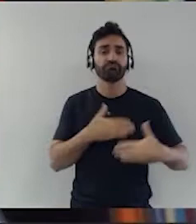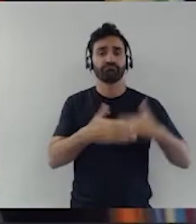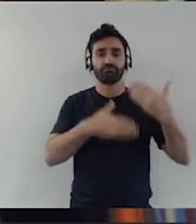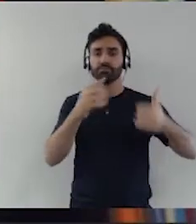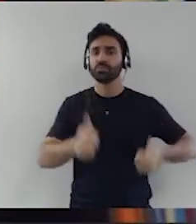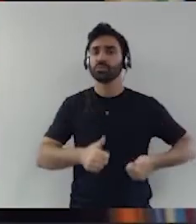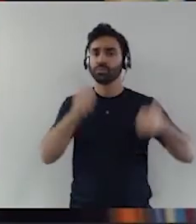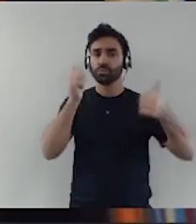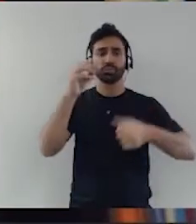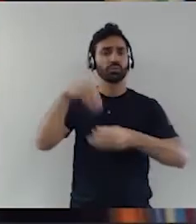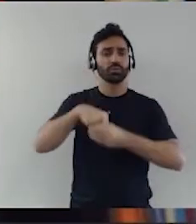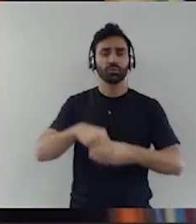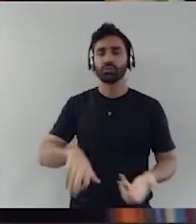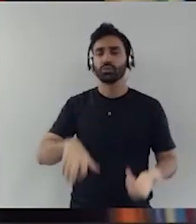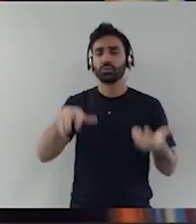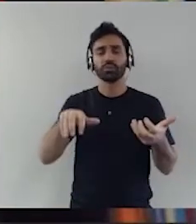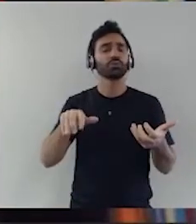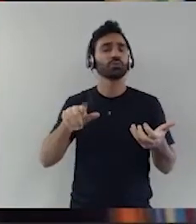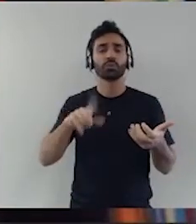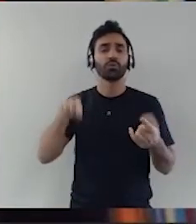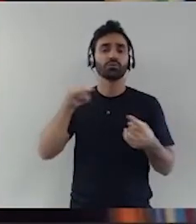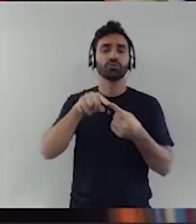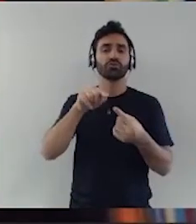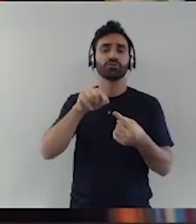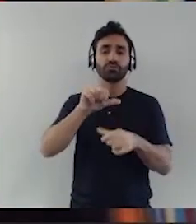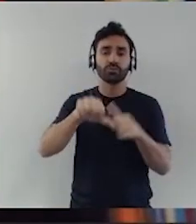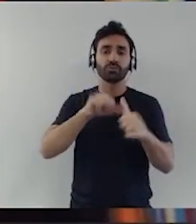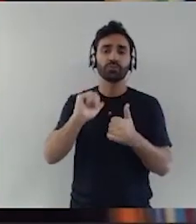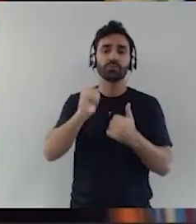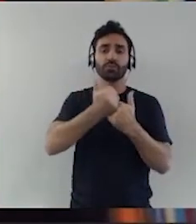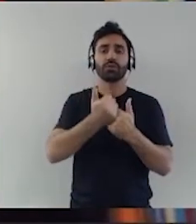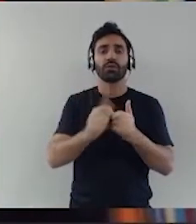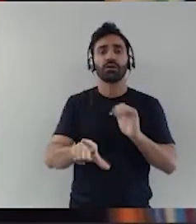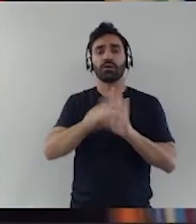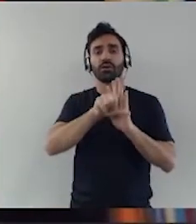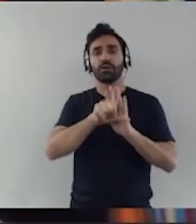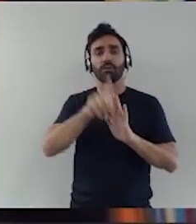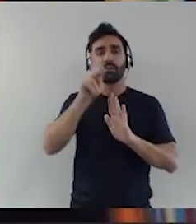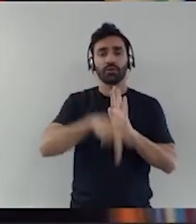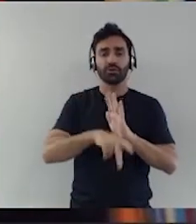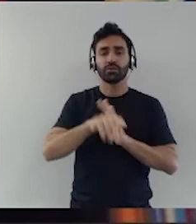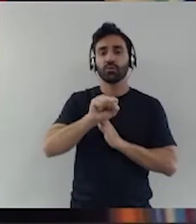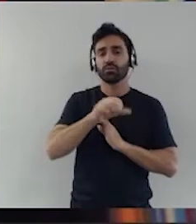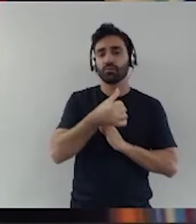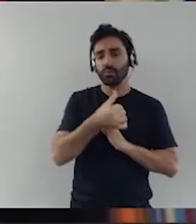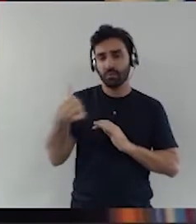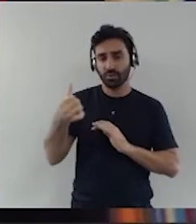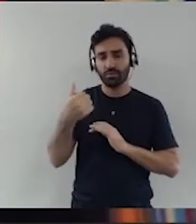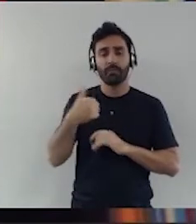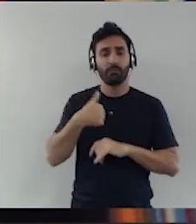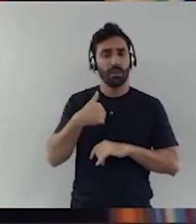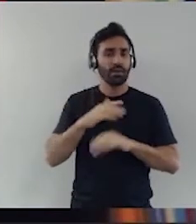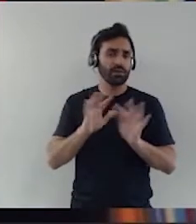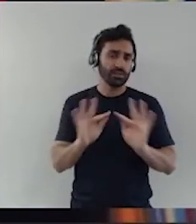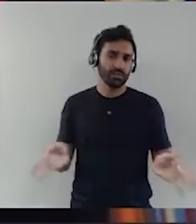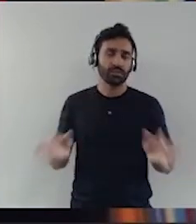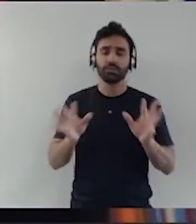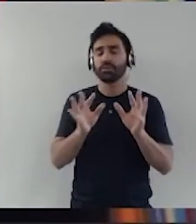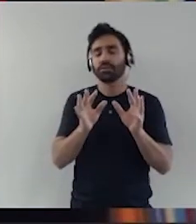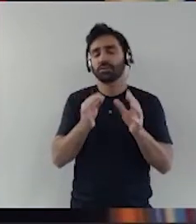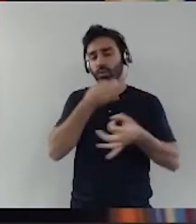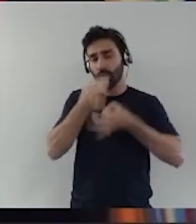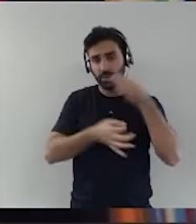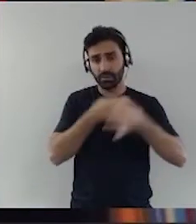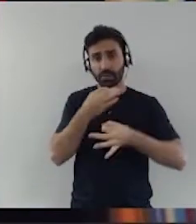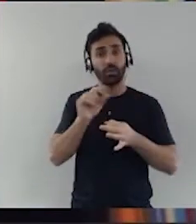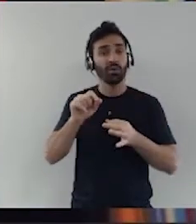Congresso Nacional para substituir a Lei 8666, em que, em minha humilde opinião, materializa